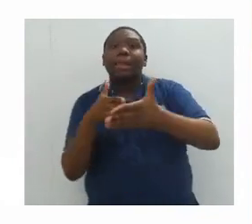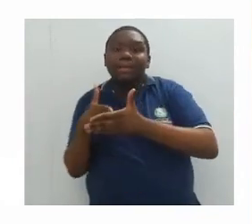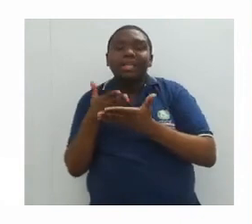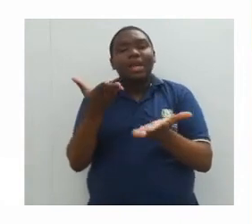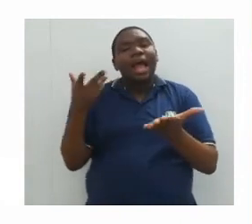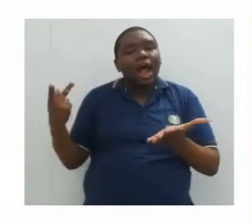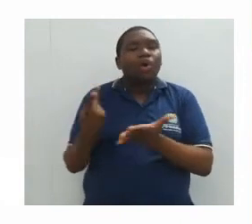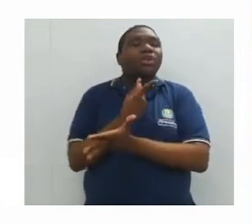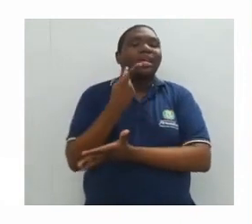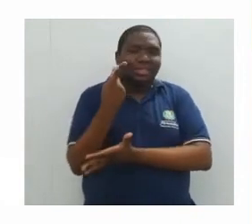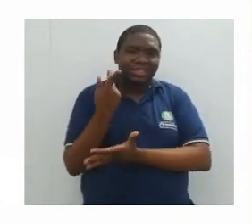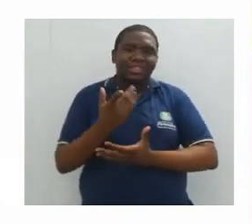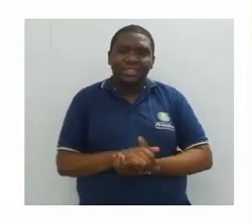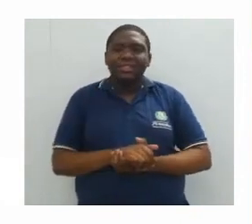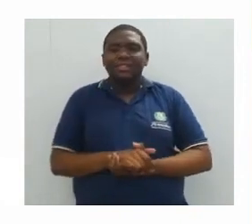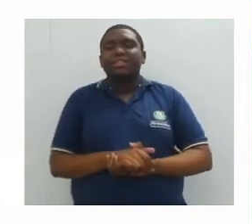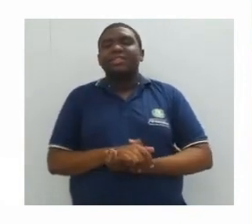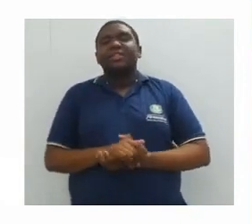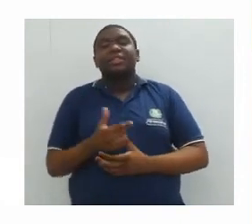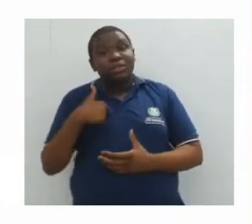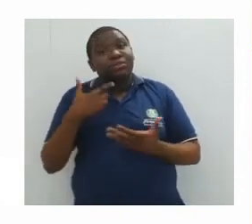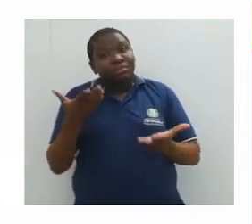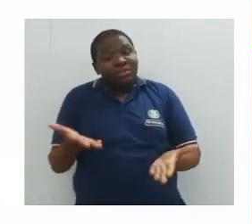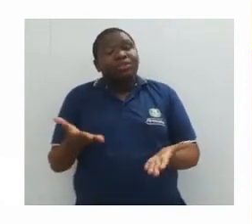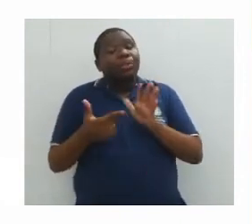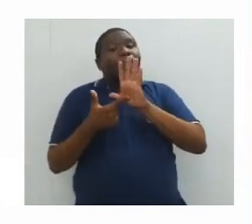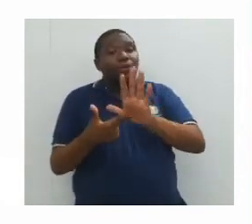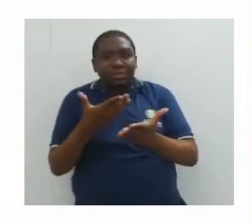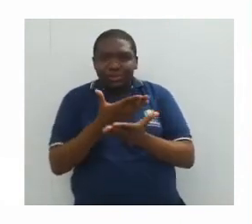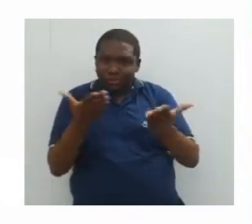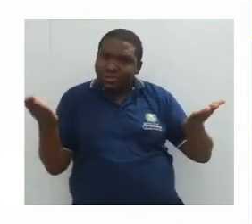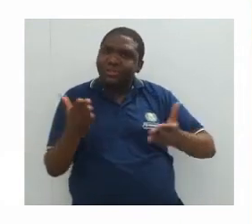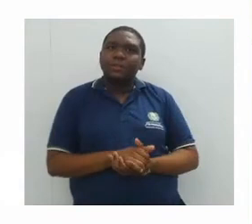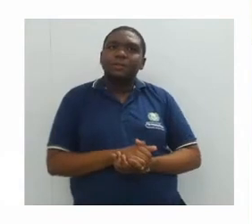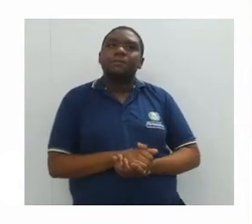acontece no litoral. E não, e aí eu trouxe justamente para mostrar a vocês.